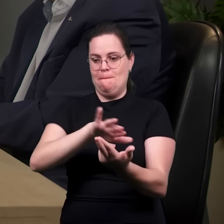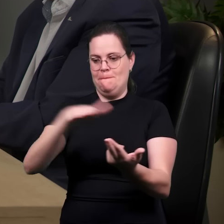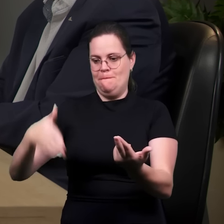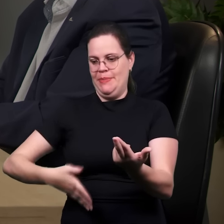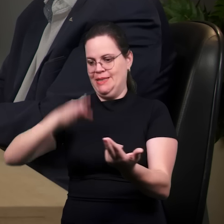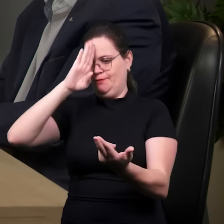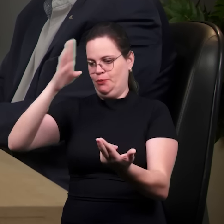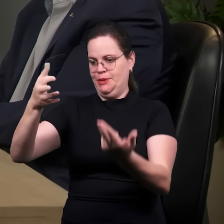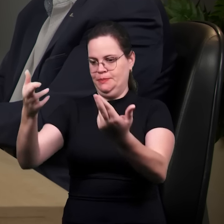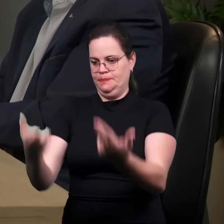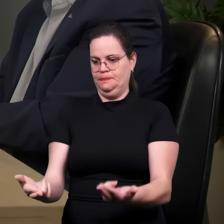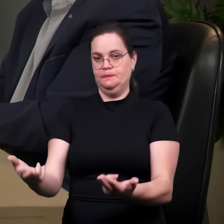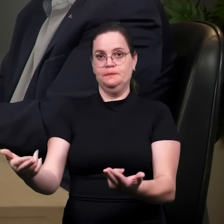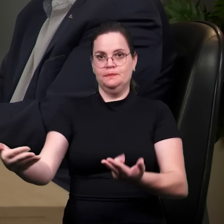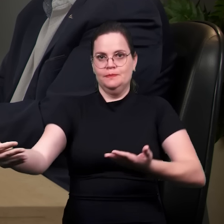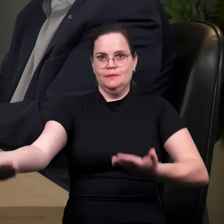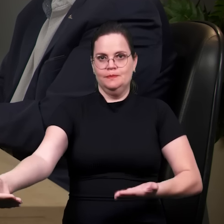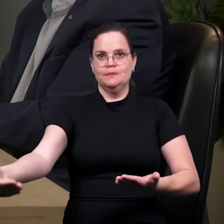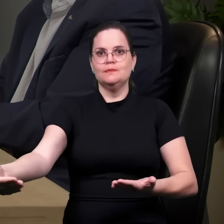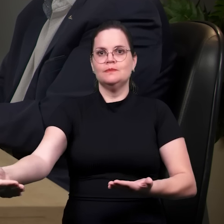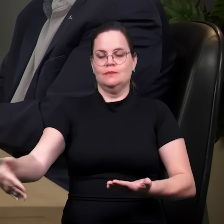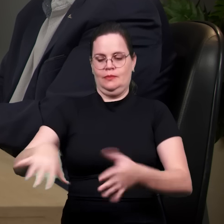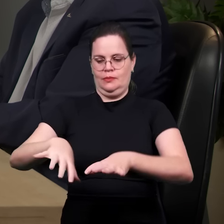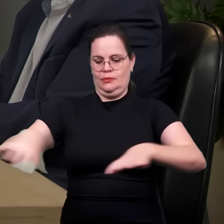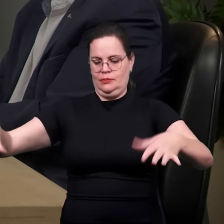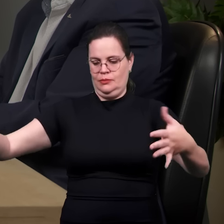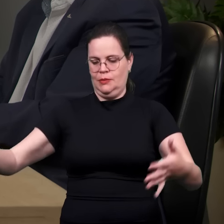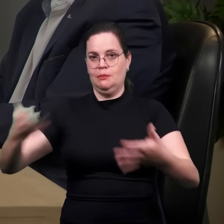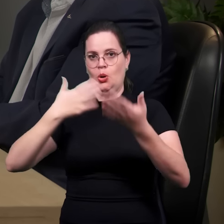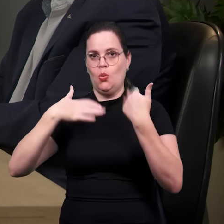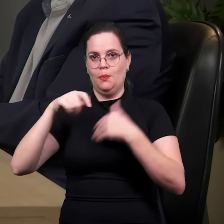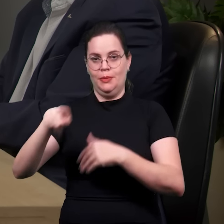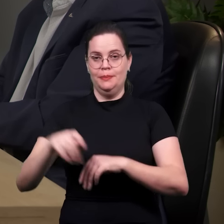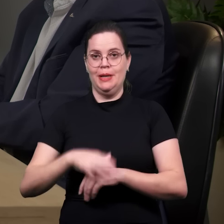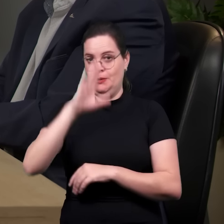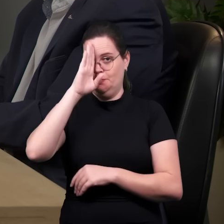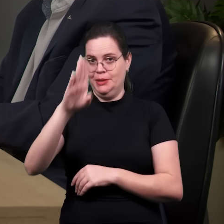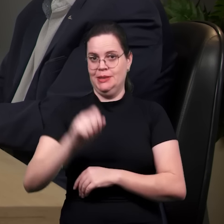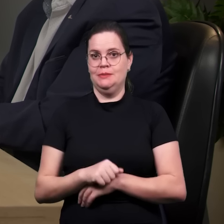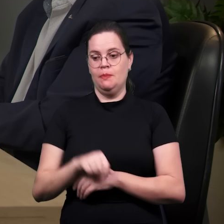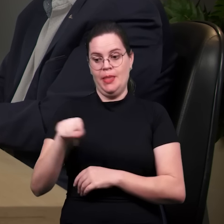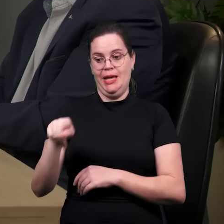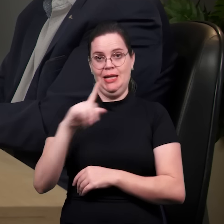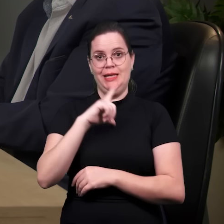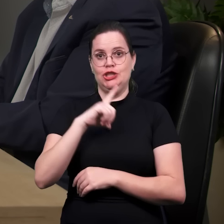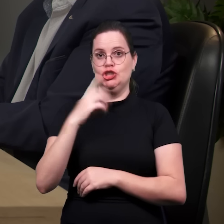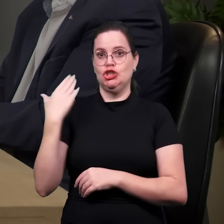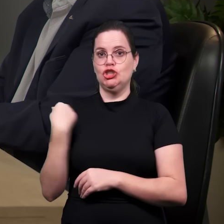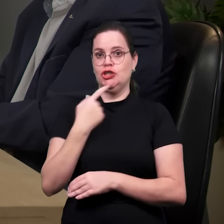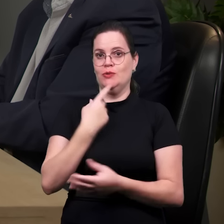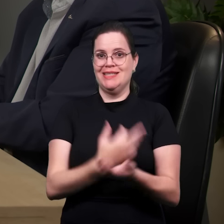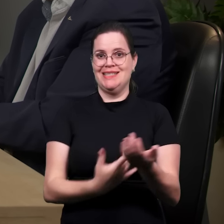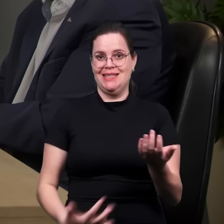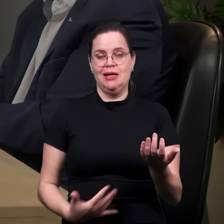daquela reunião, né? Orientado pelo Senhor. O Cordeiro gerou o sangue, que